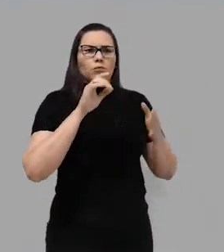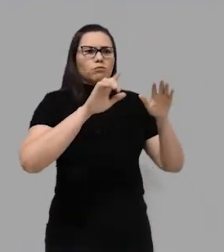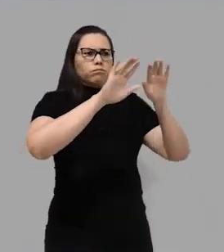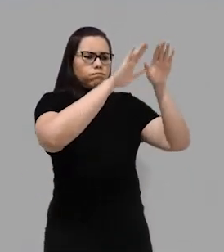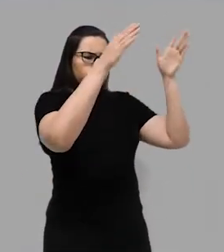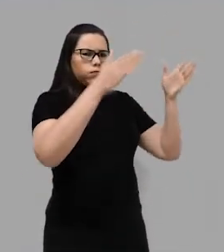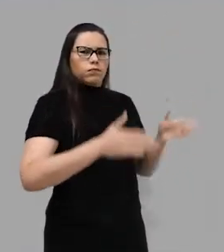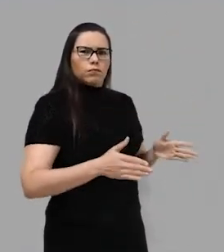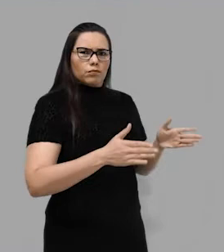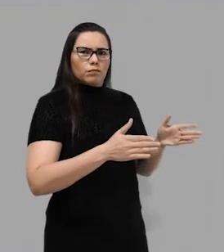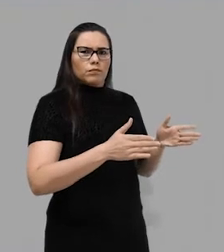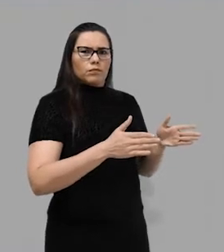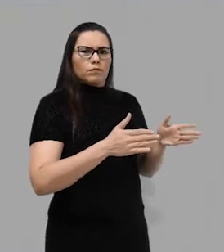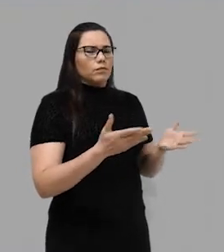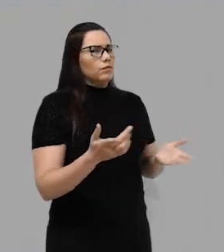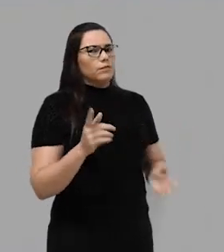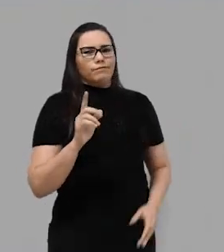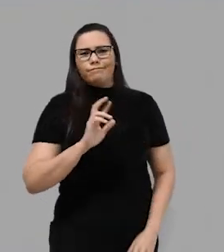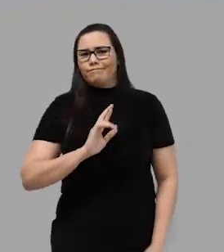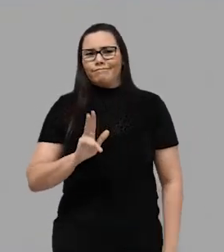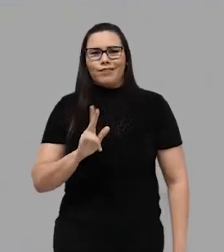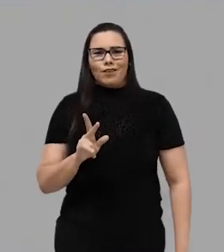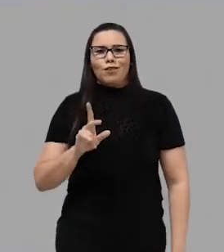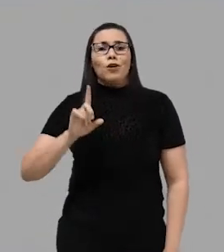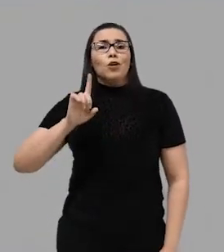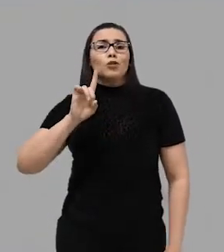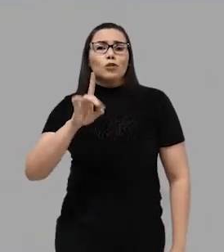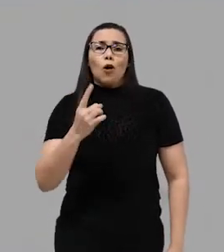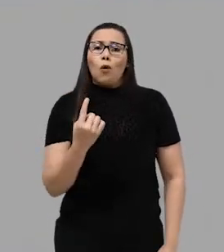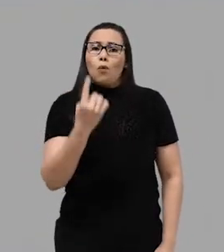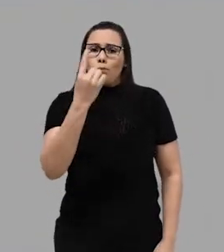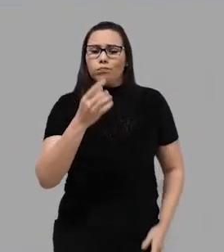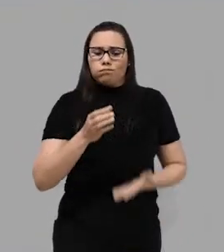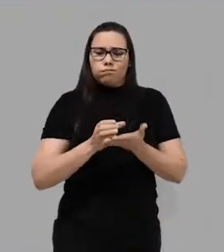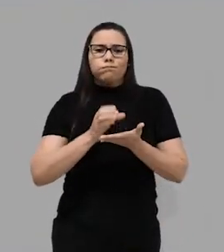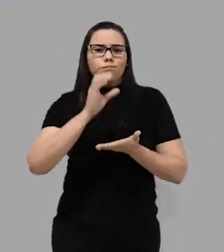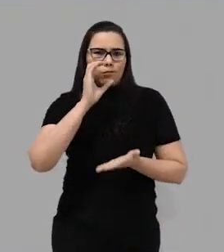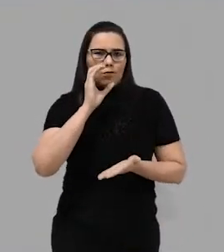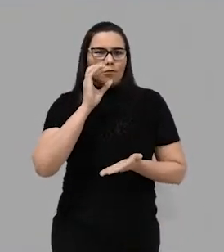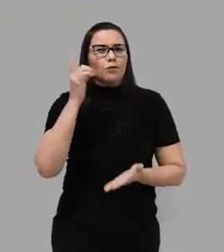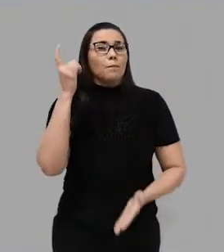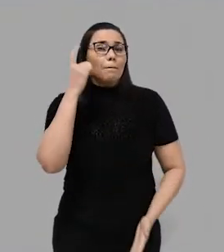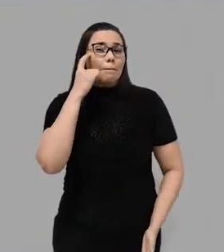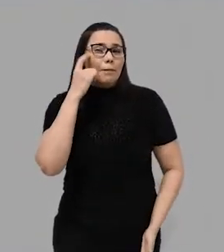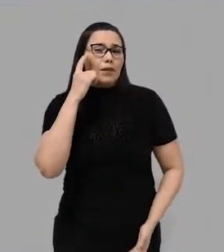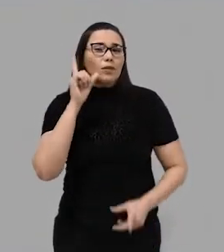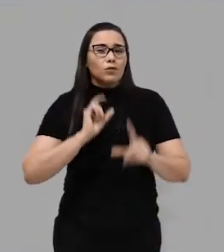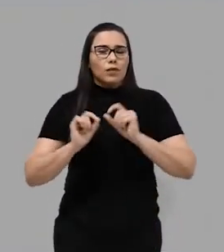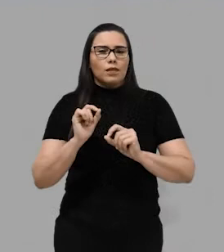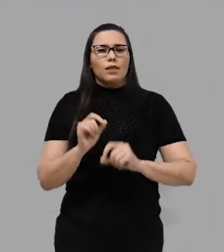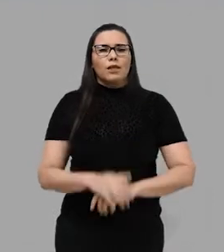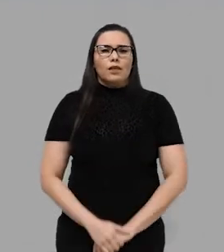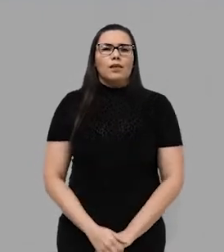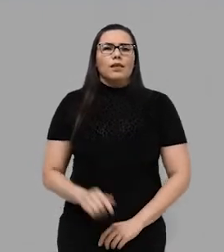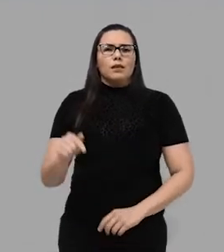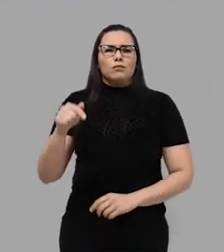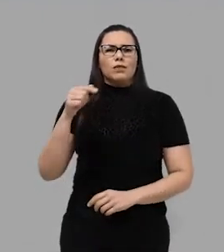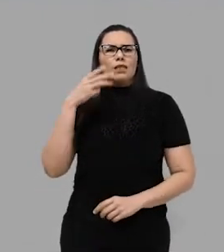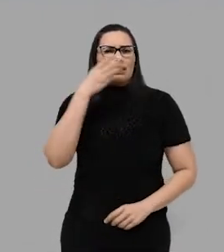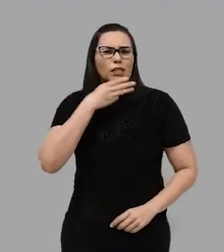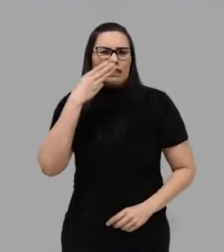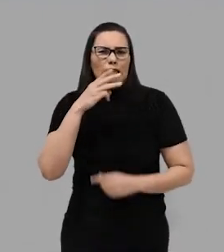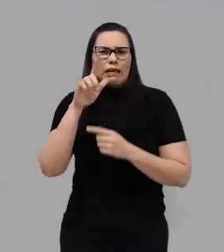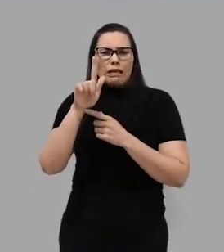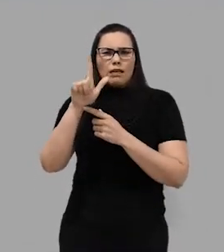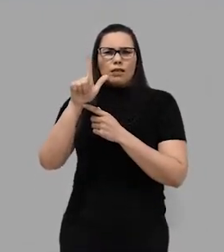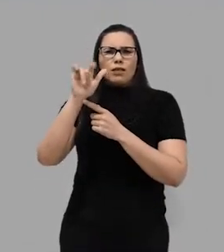né? Você vai beber a água aos poucos. Então, imagina que nessa molécula aqui, tem muita energia, não dá para você consumir